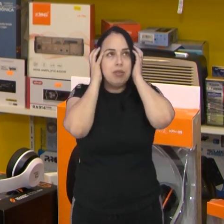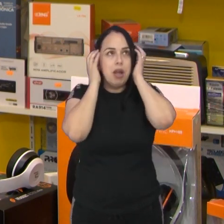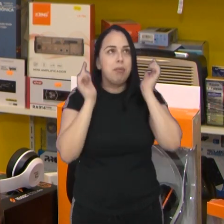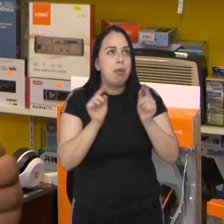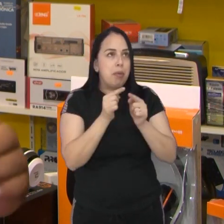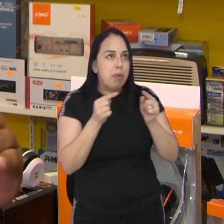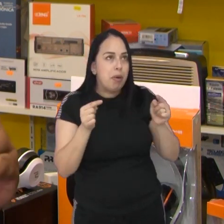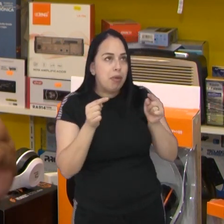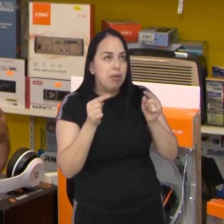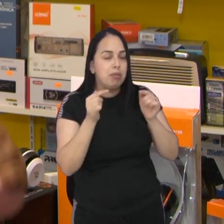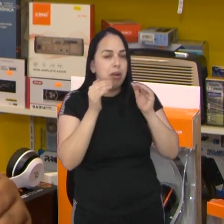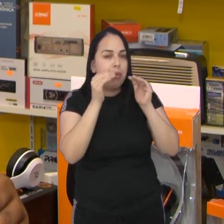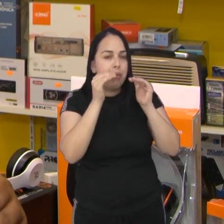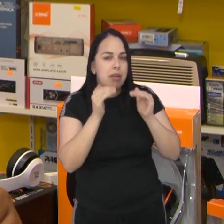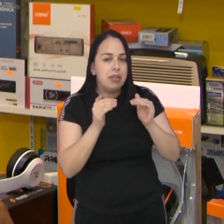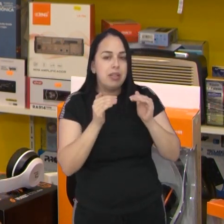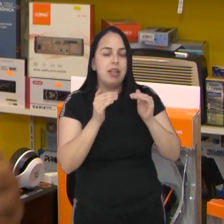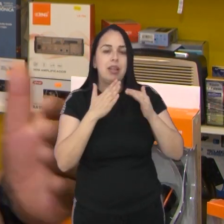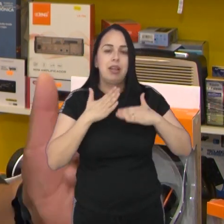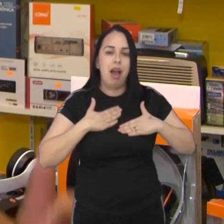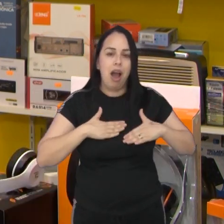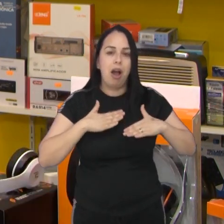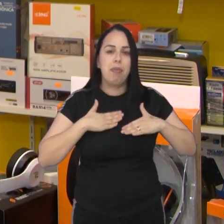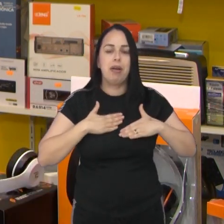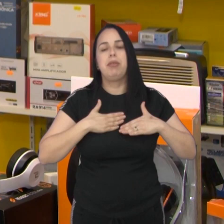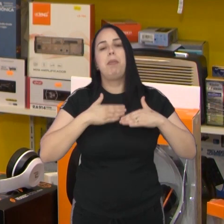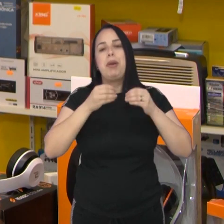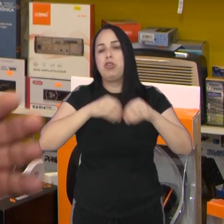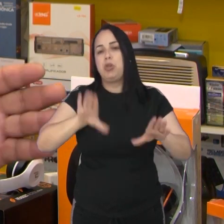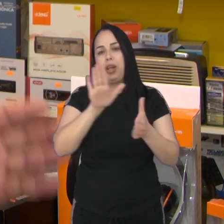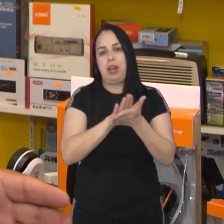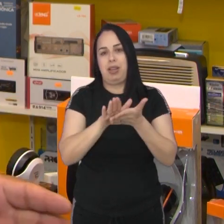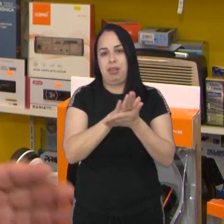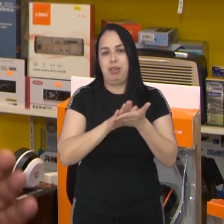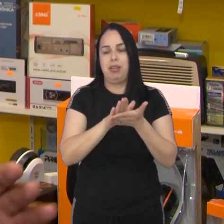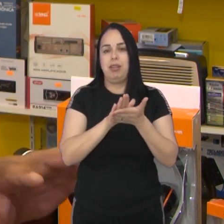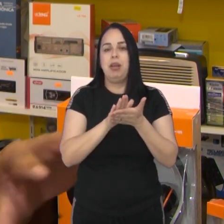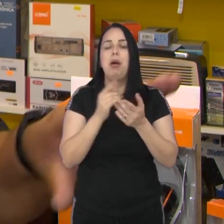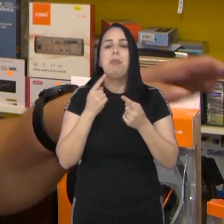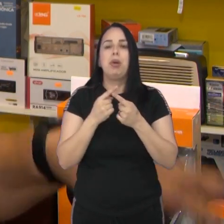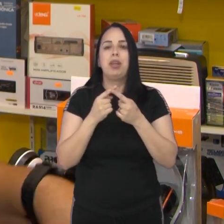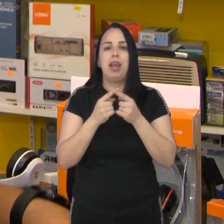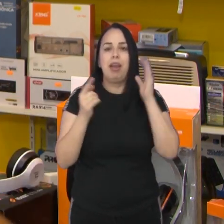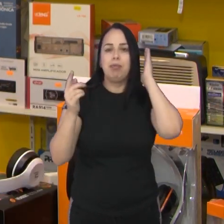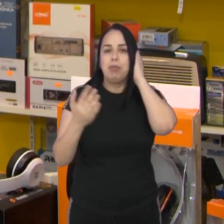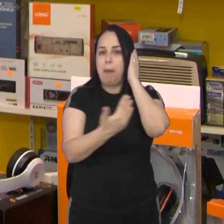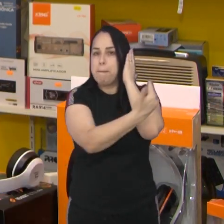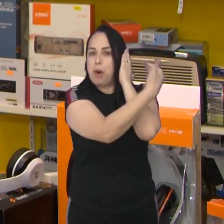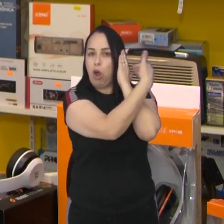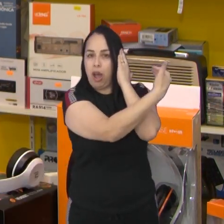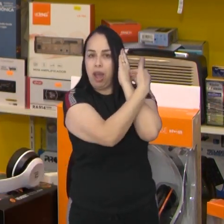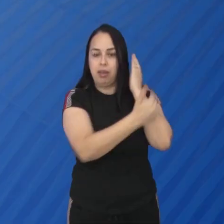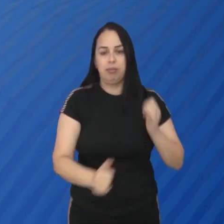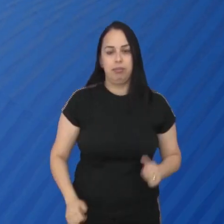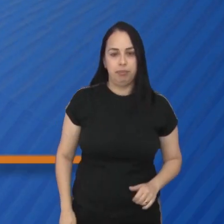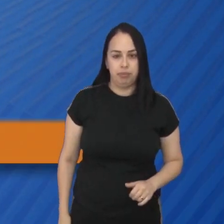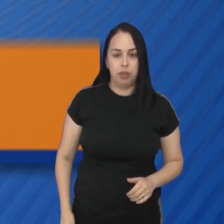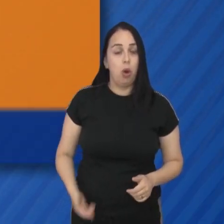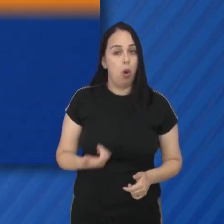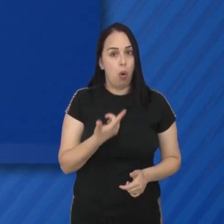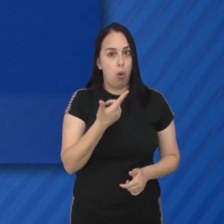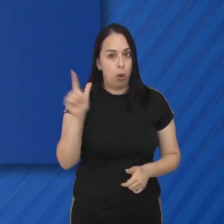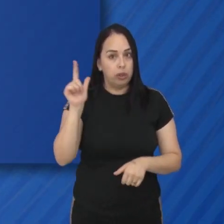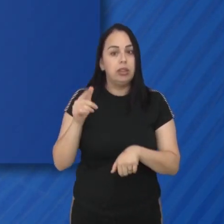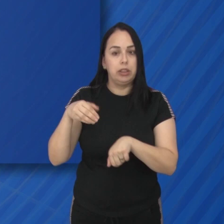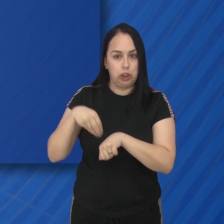a música com uma tonalidade mais baixa e não prejudicando a audição, porque rompe os ruídos em volta do que está acontecendo no ambiente. Outras